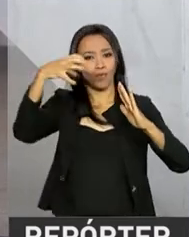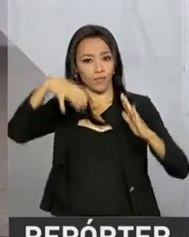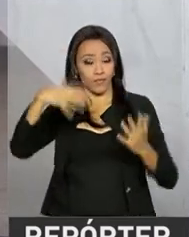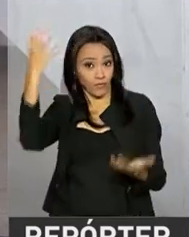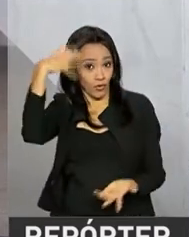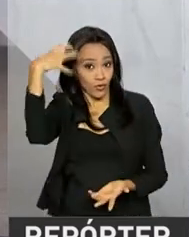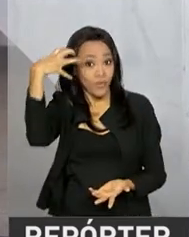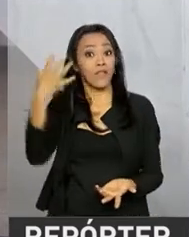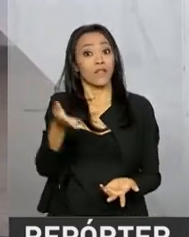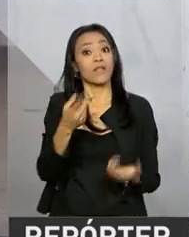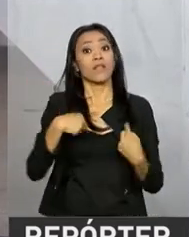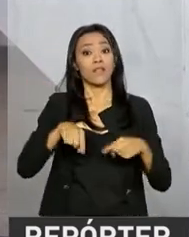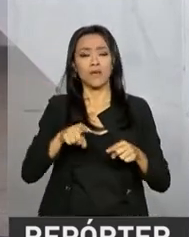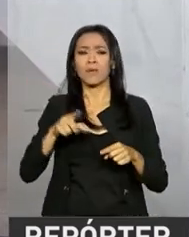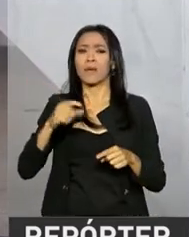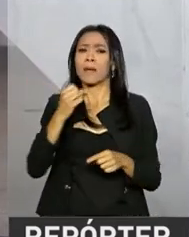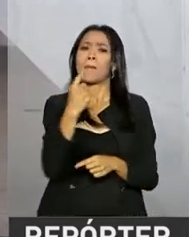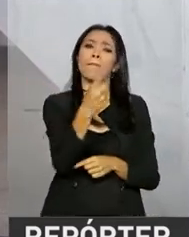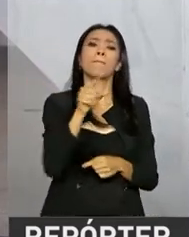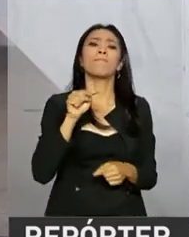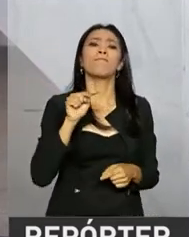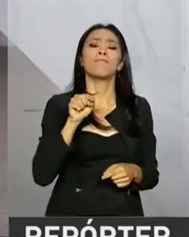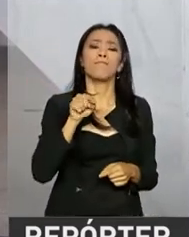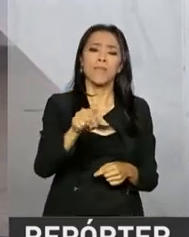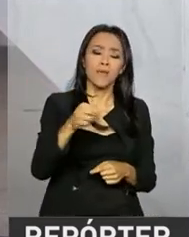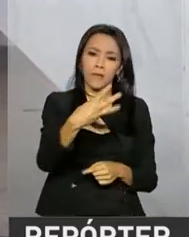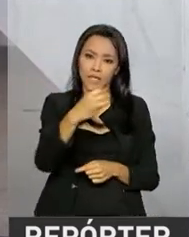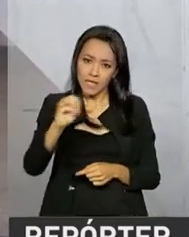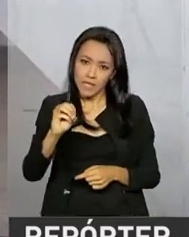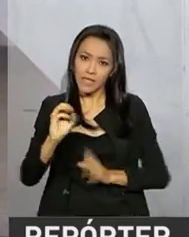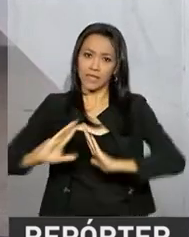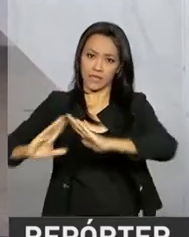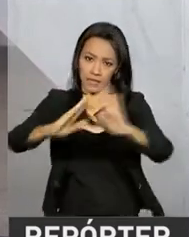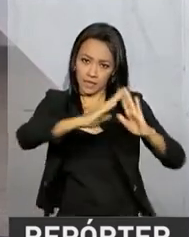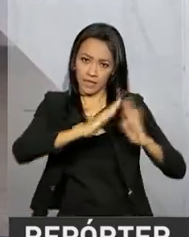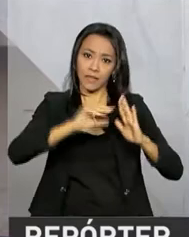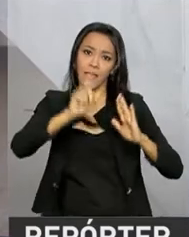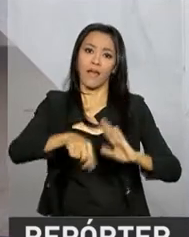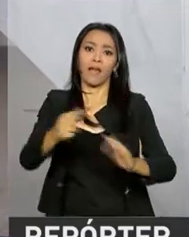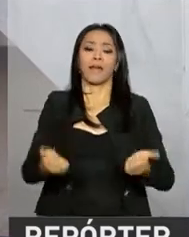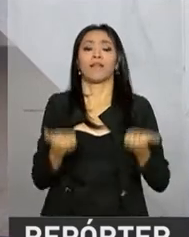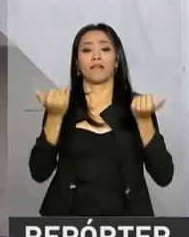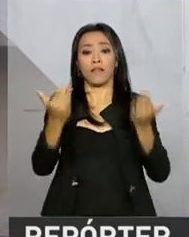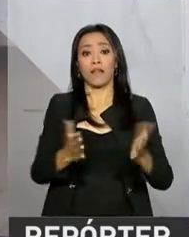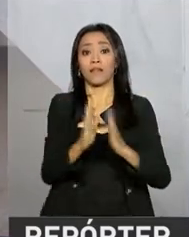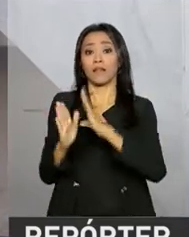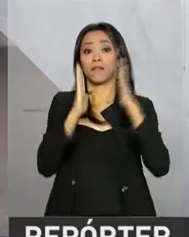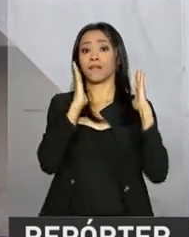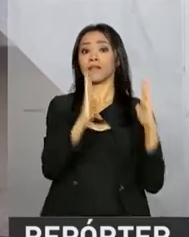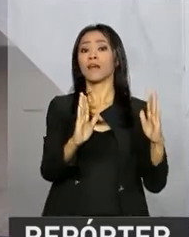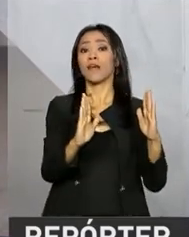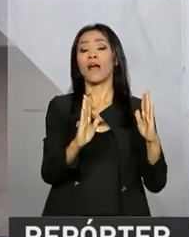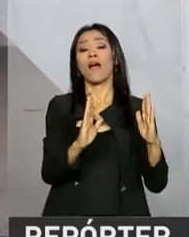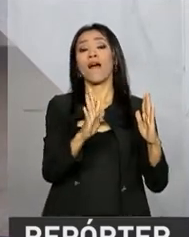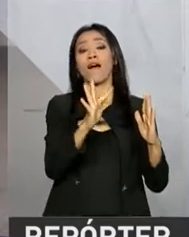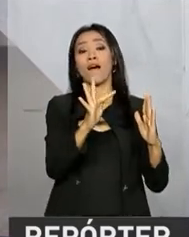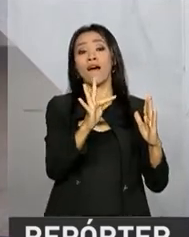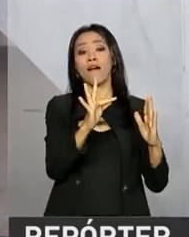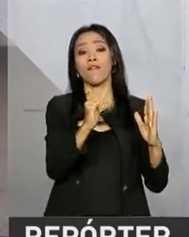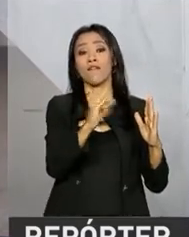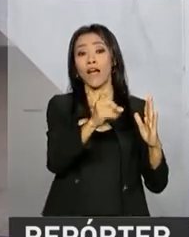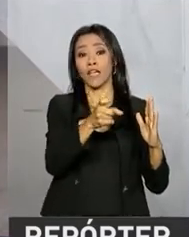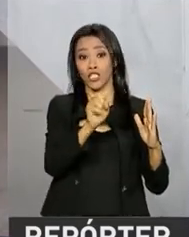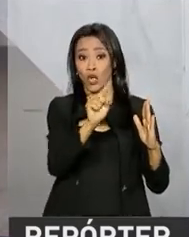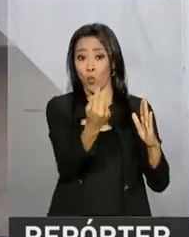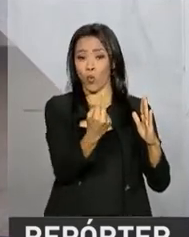desse empreendimento e todas as 1.300 unidades habitacionais são destinadas para a faixa 1 do programa, ou seja, para famílias que